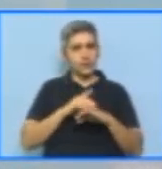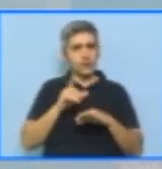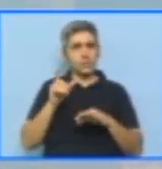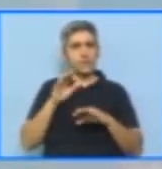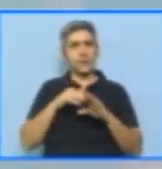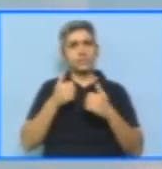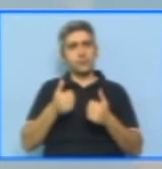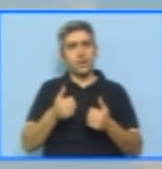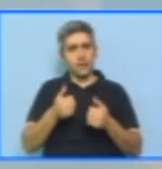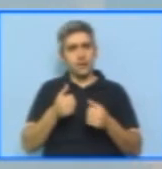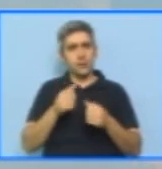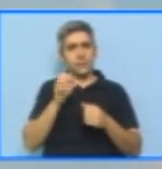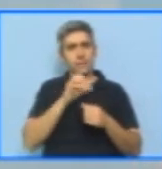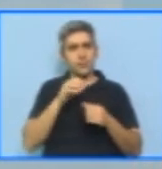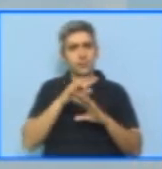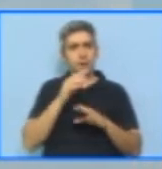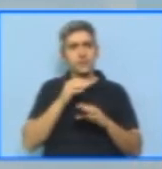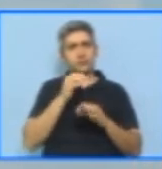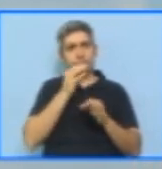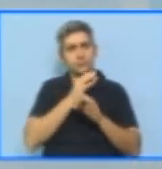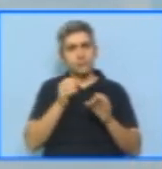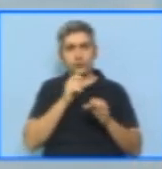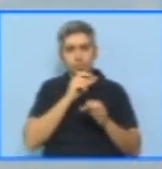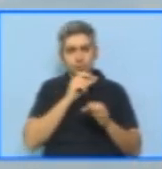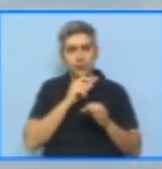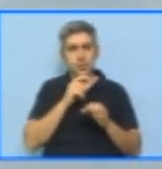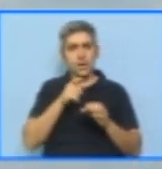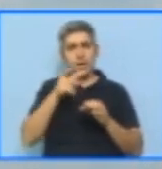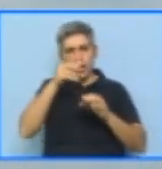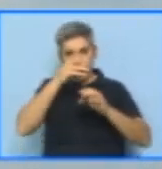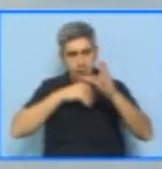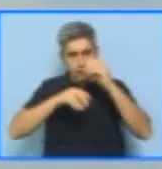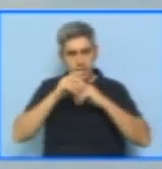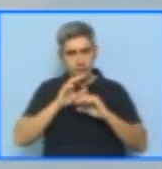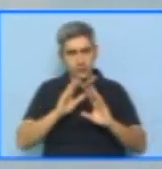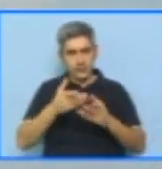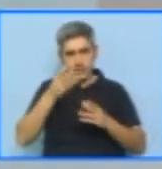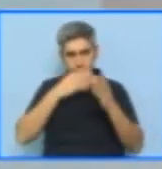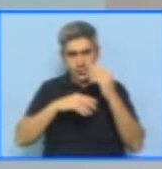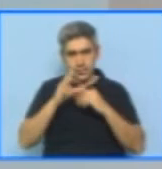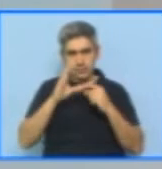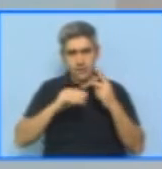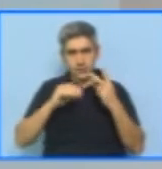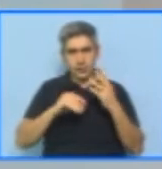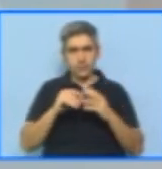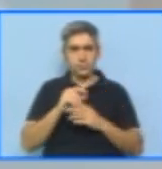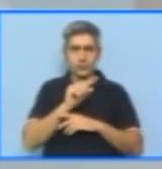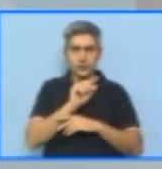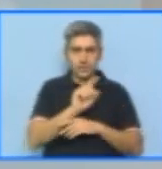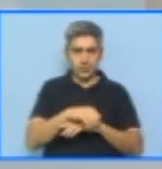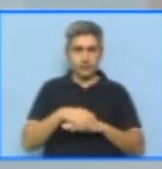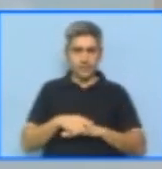bem da forma mais eficaz possível. E aí há aprendizagens a fazer, não é? Sim, se nós pensarmos